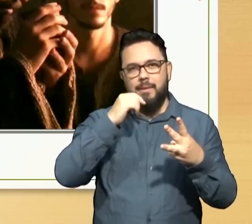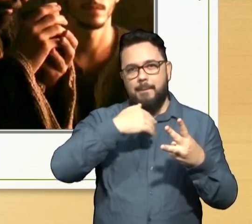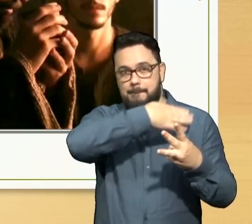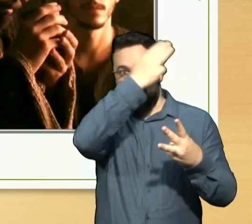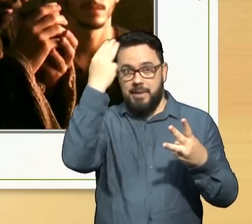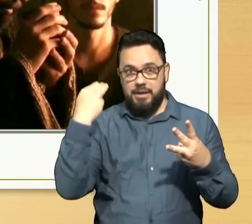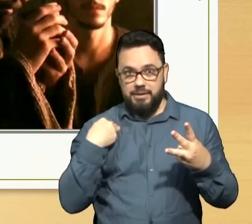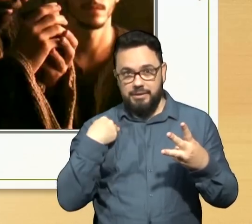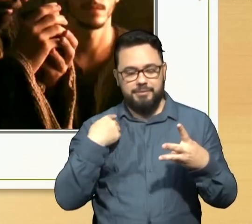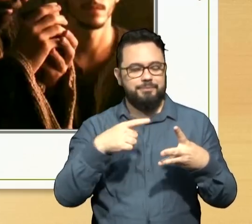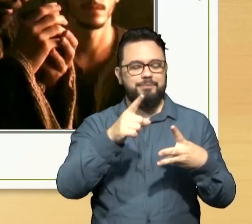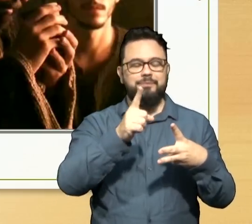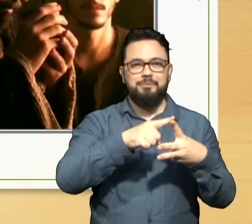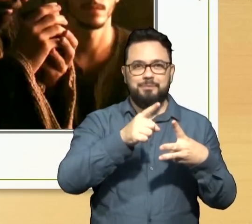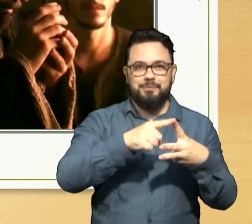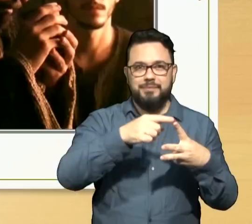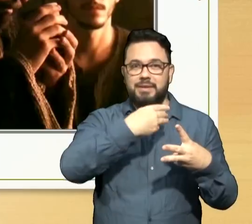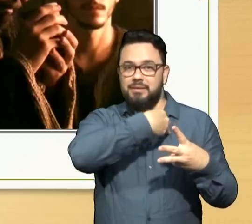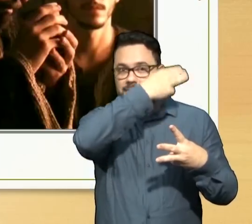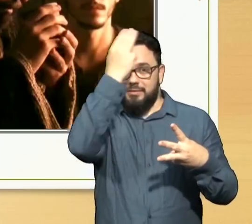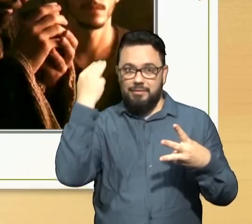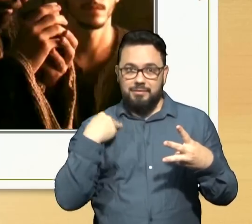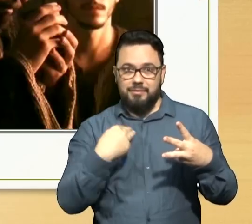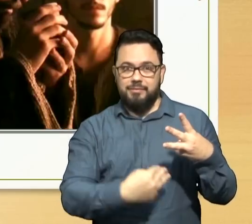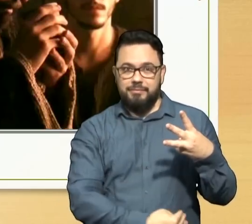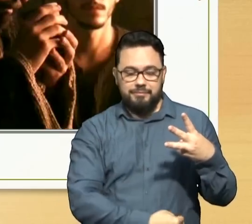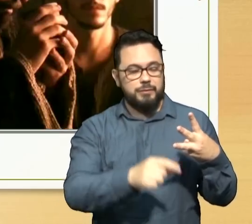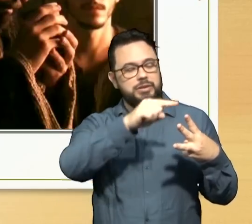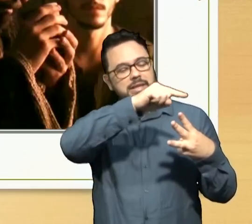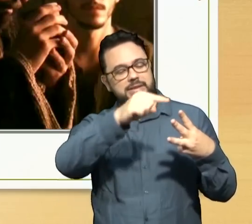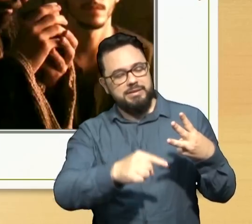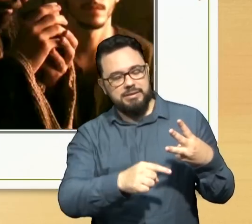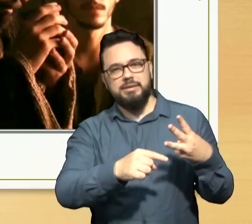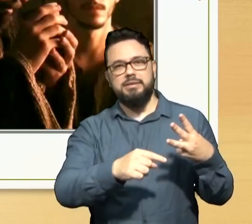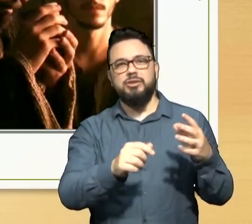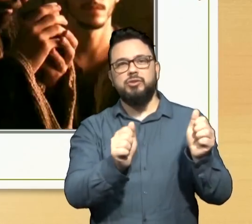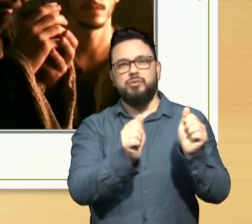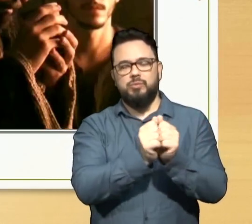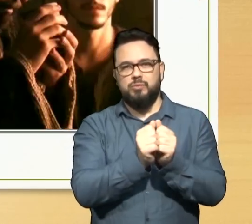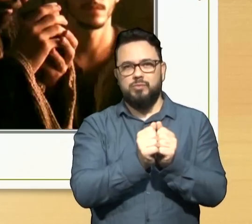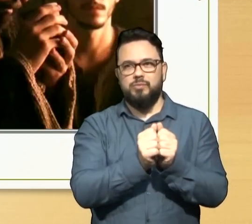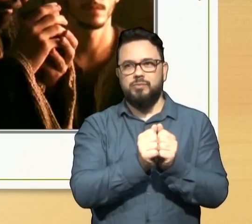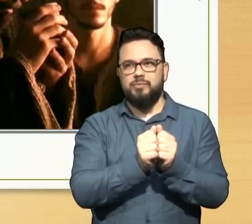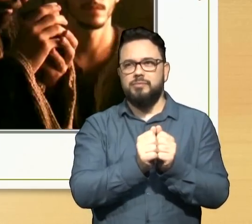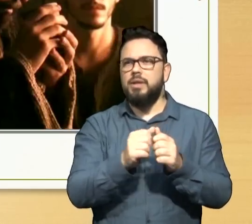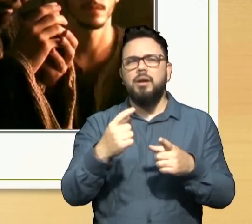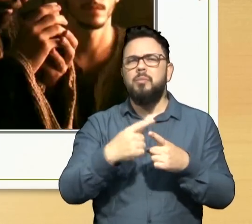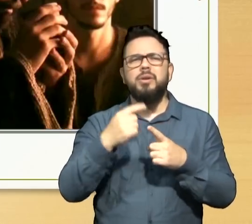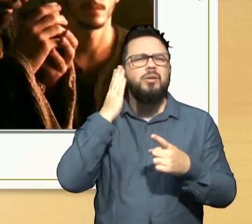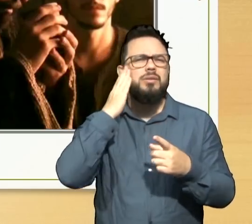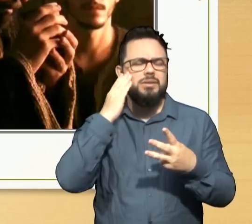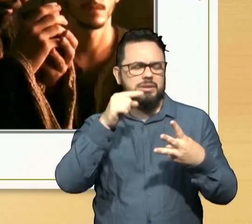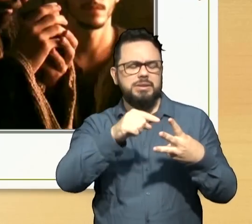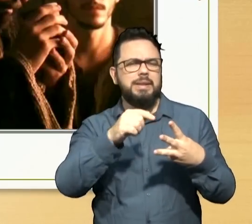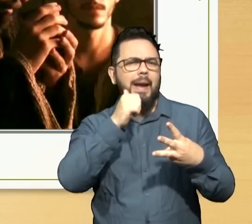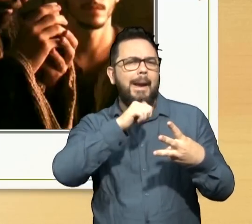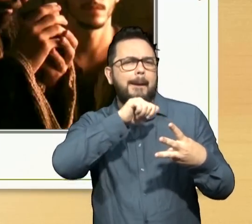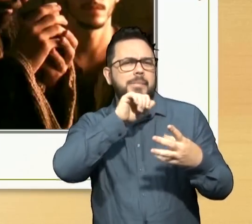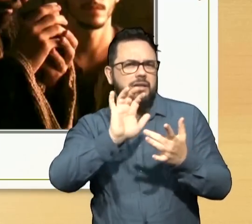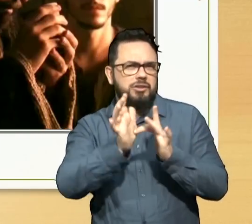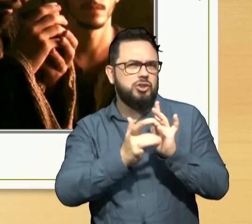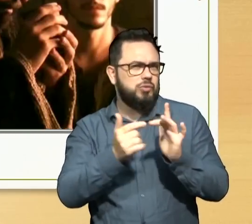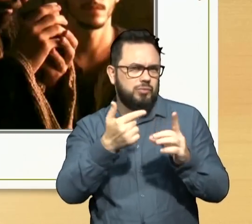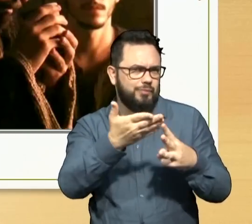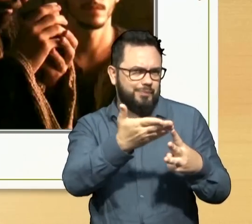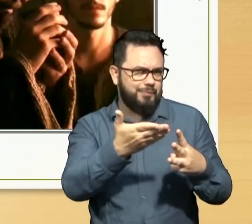com Maria Madalena e junto com a outra Maria a mãe deago é por que que eu sei que a mãe de Jesus estava ali porque o evangelho de João